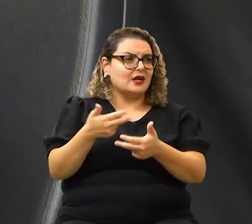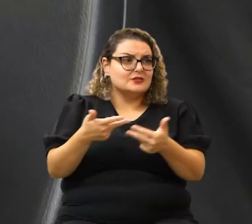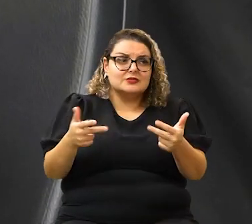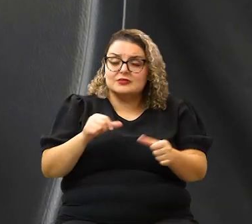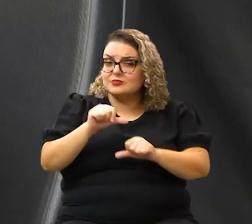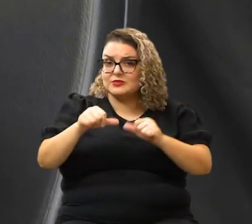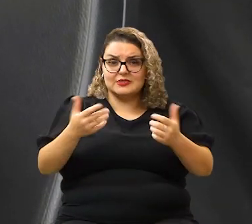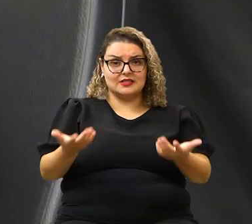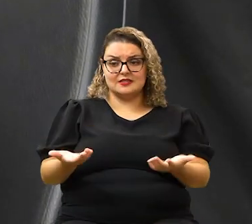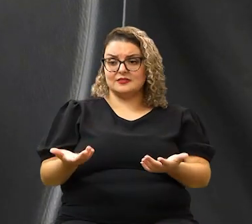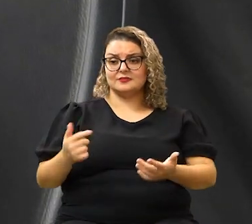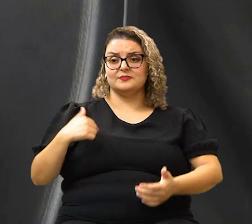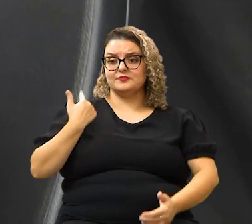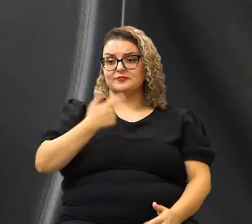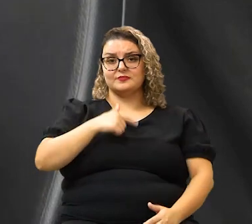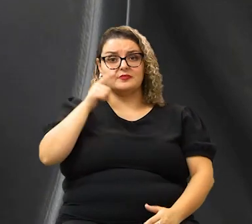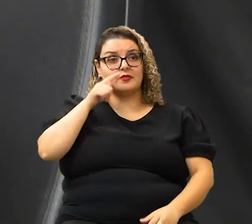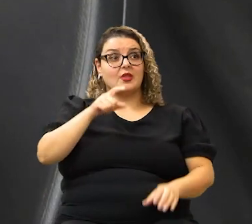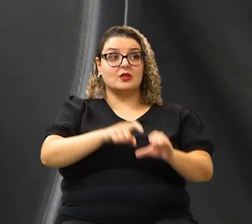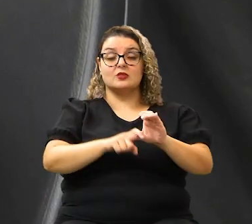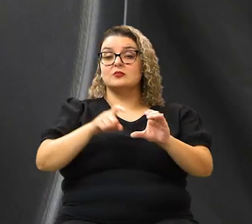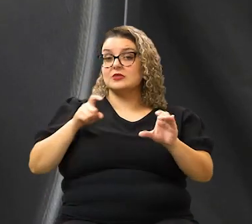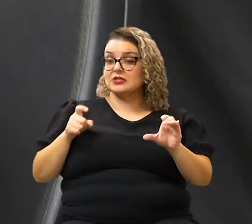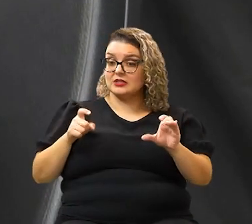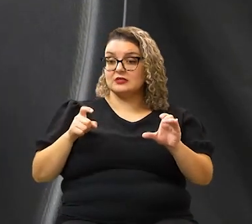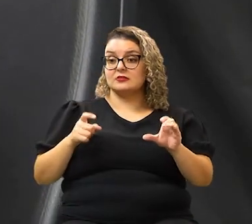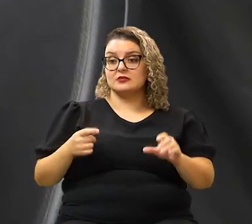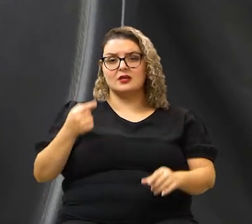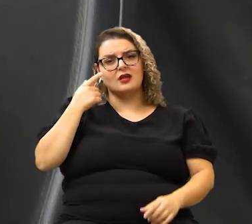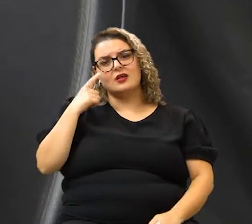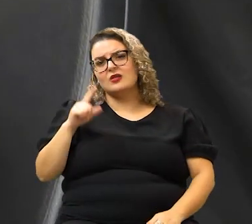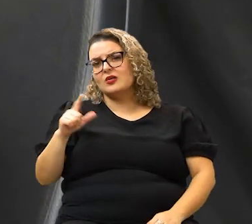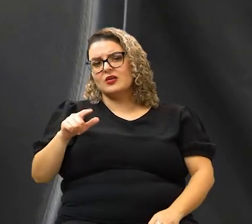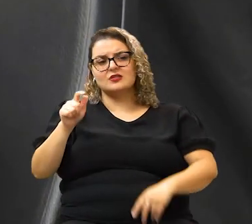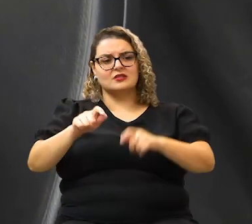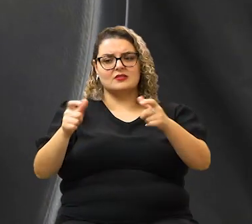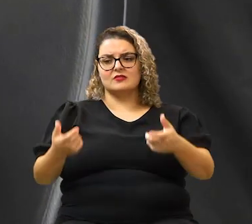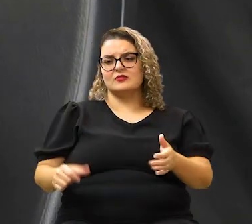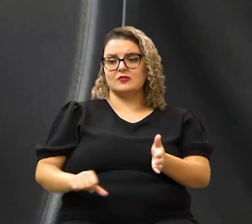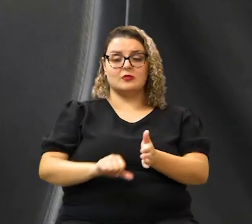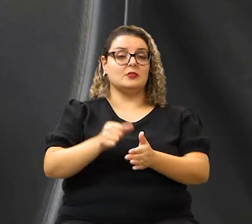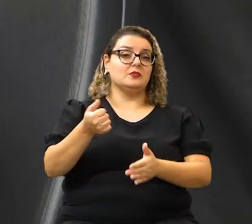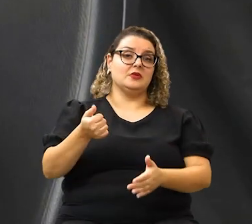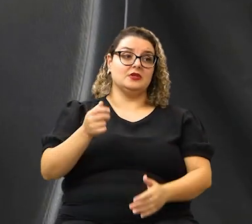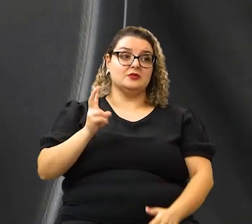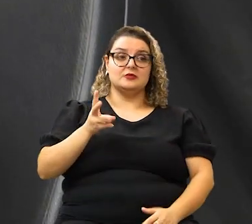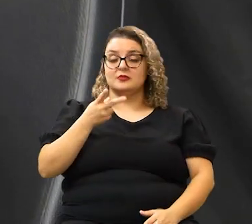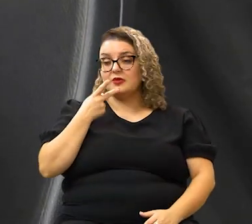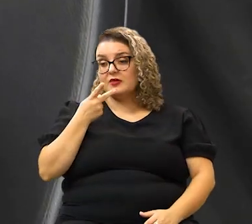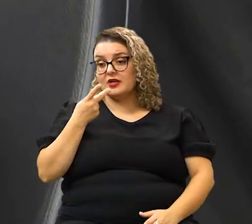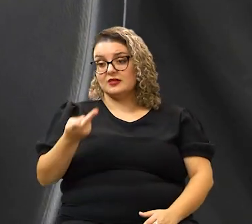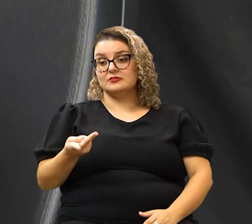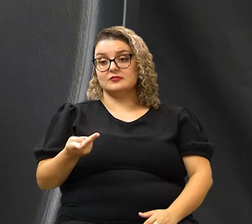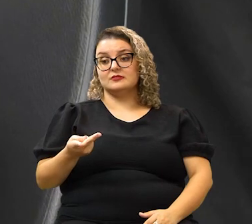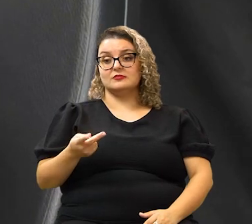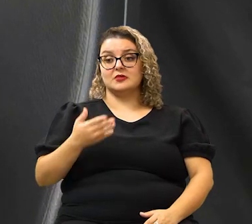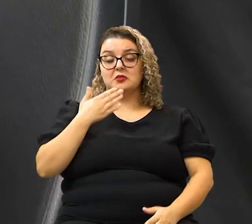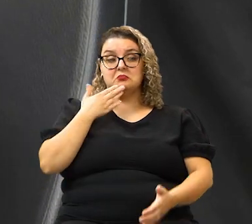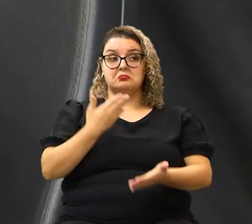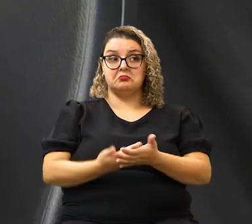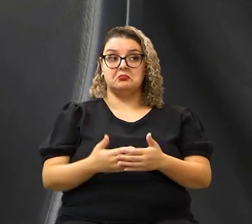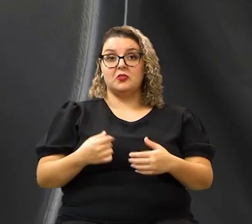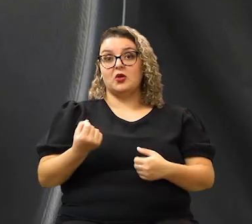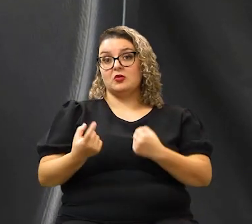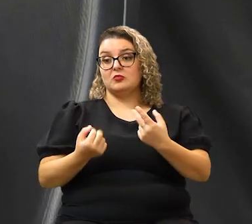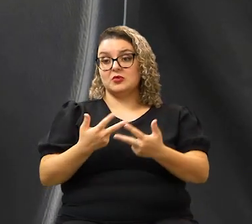sempre falo assim, às vezes as pessoas ficam chocadas com certas coisas. Quando as mulheres queimaram o sutiã lá, né? Chocou todo mundo. Sim.